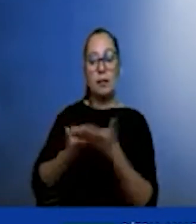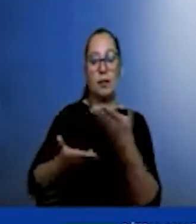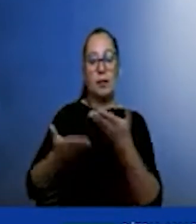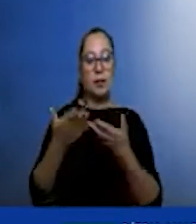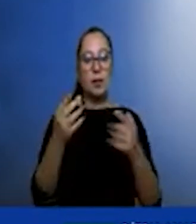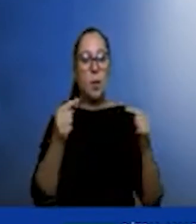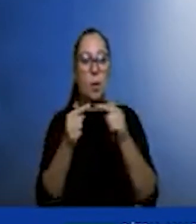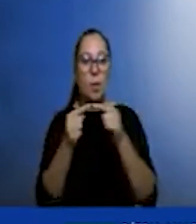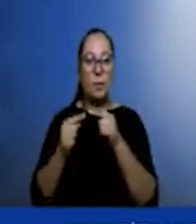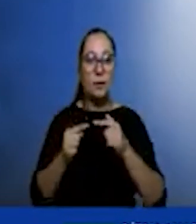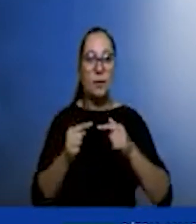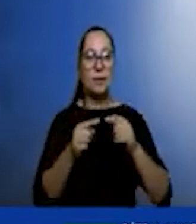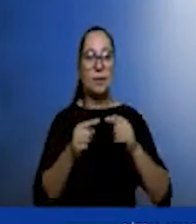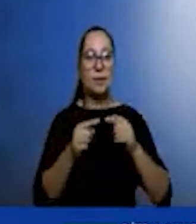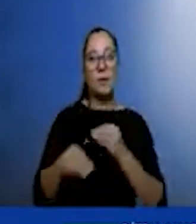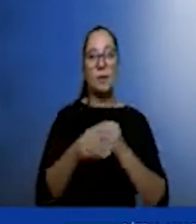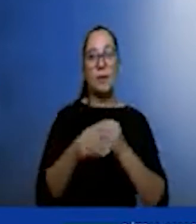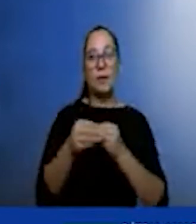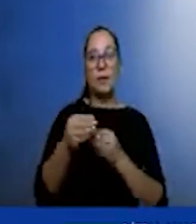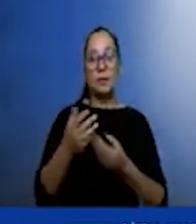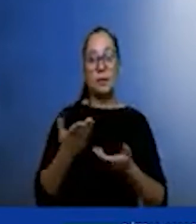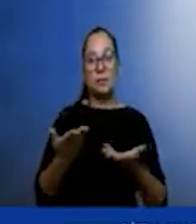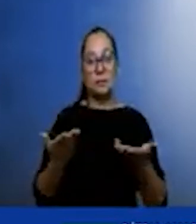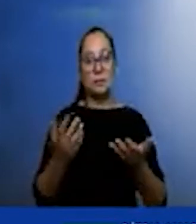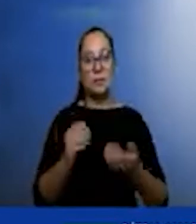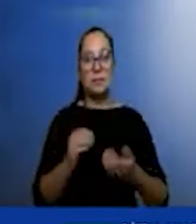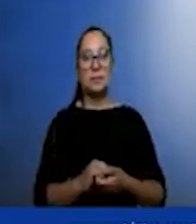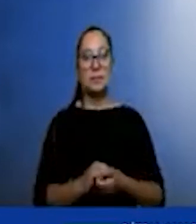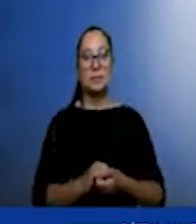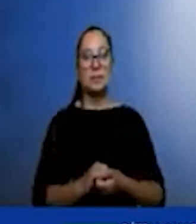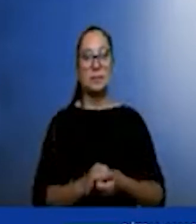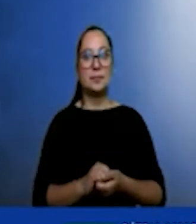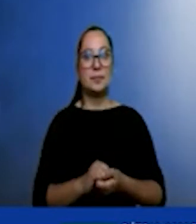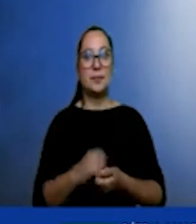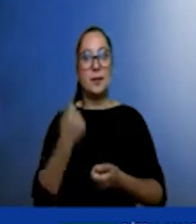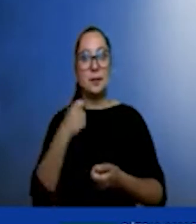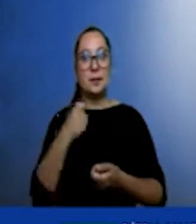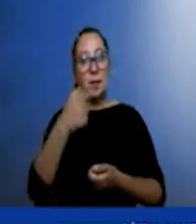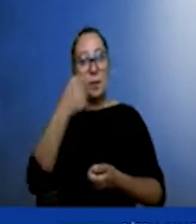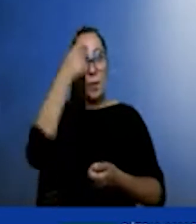em complementaridade, eu acho que a gente precisa ter consciência de que o